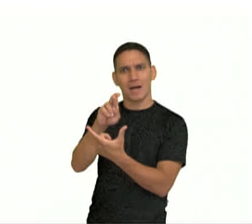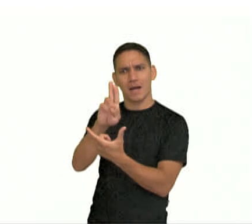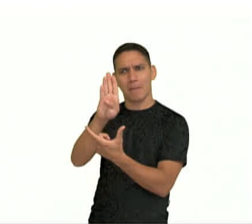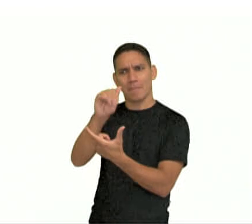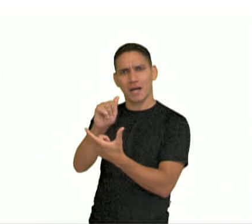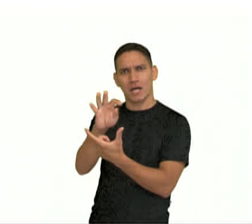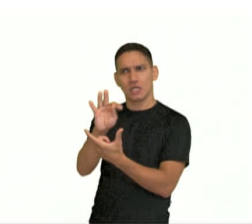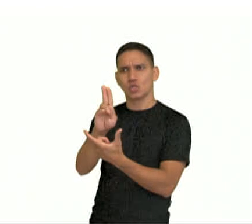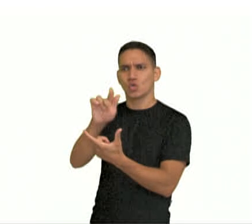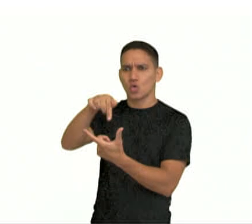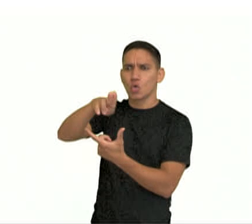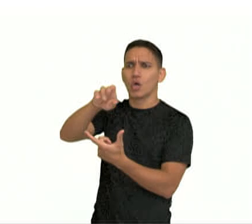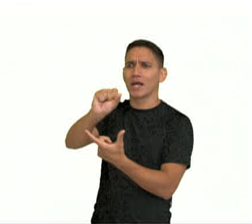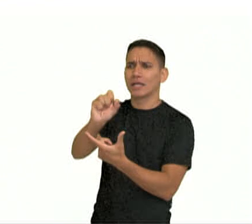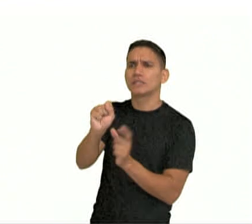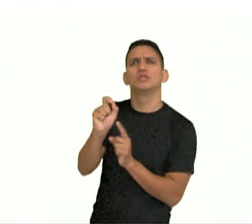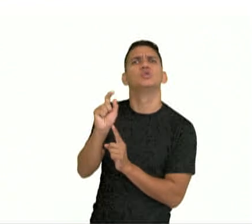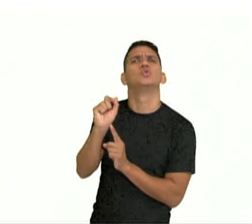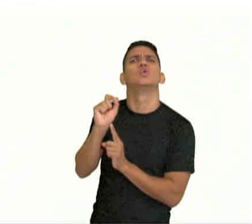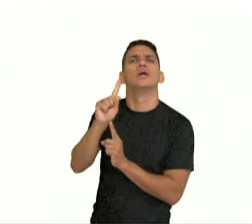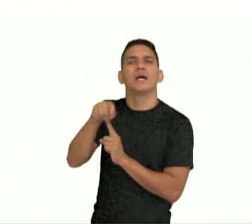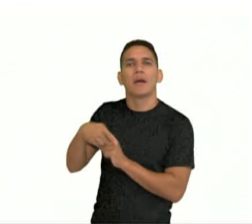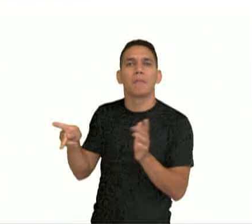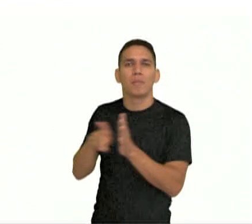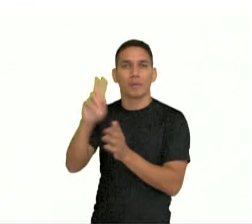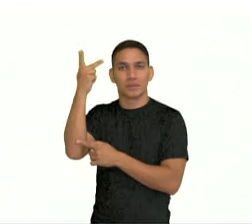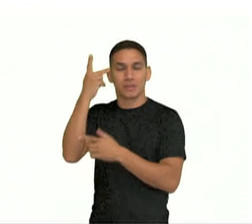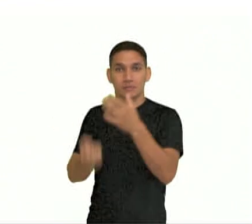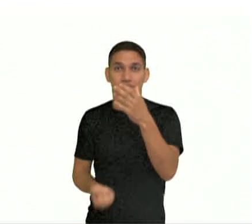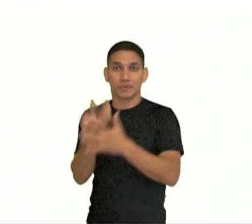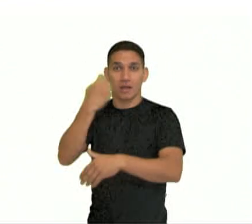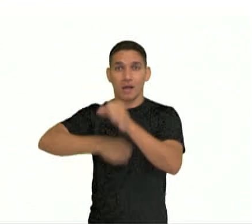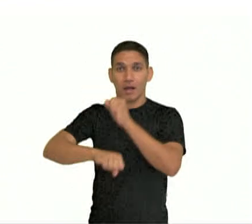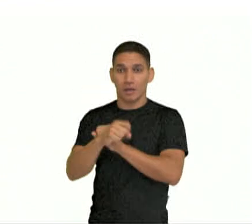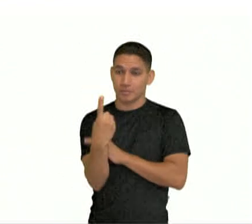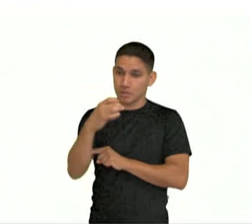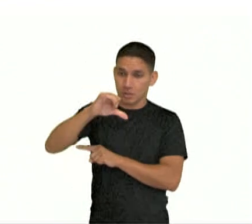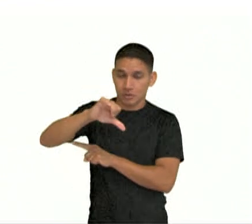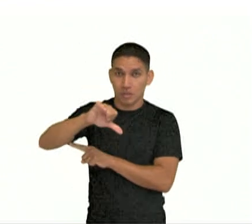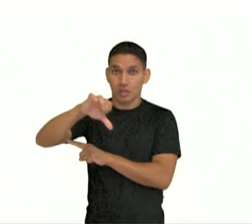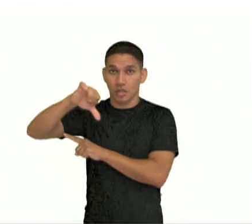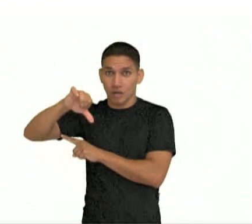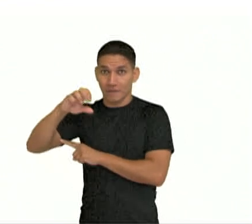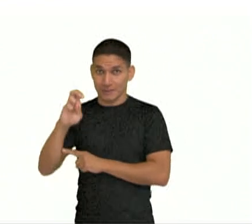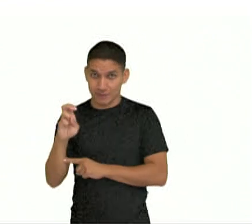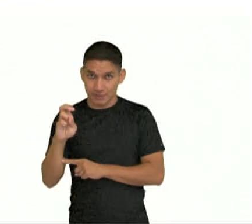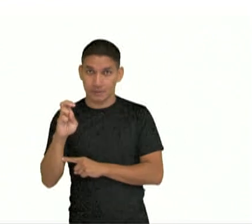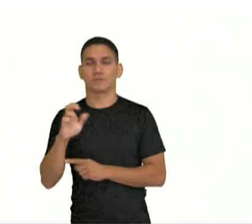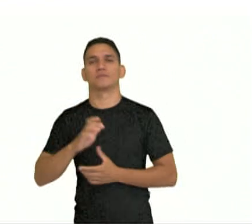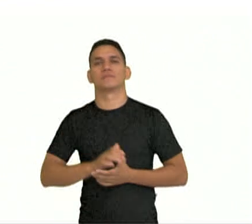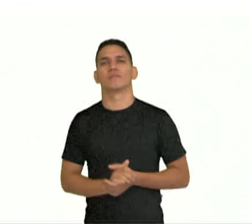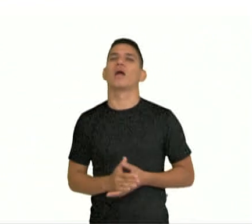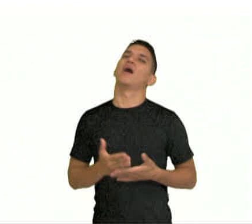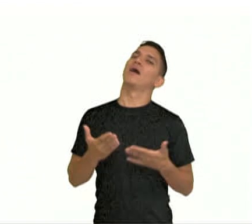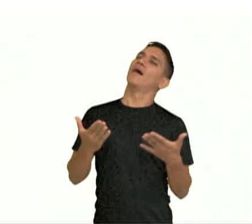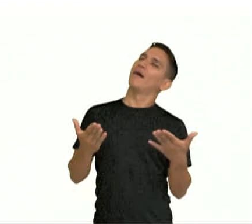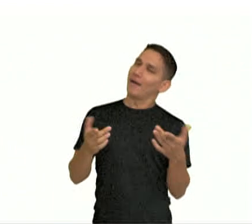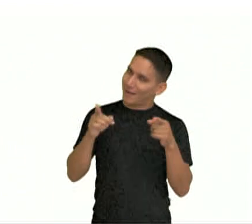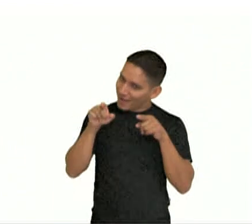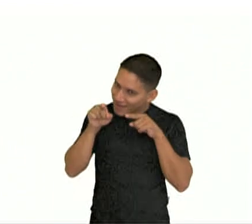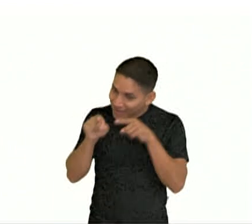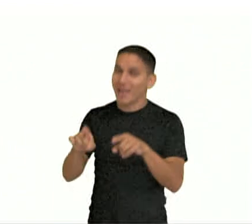grupo musical Paulistano barbatuques que foi fundado em 1995 a